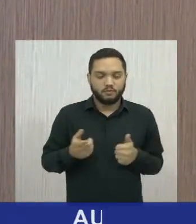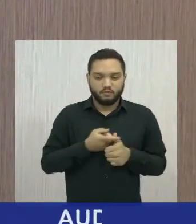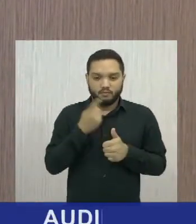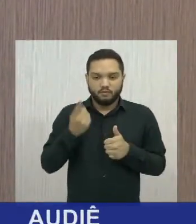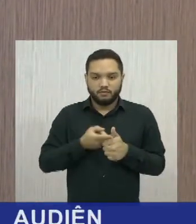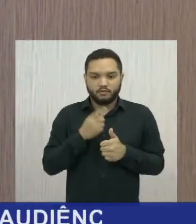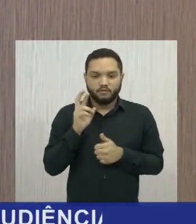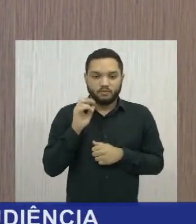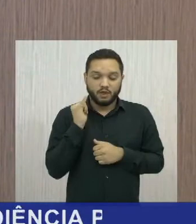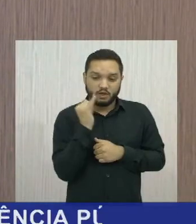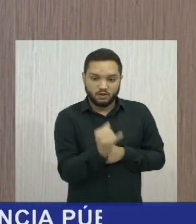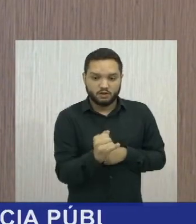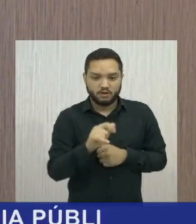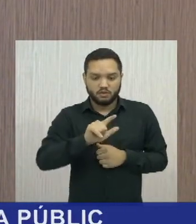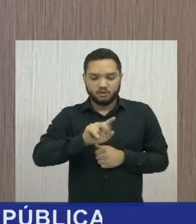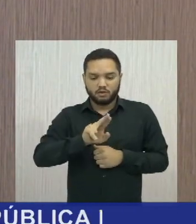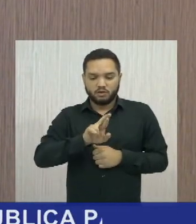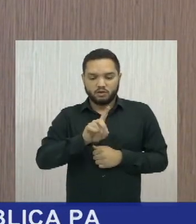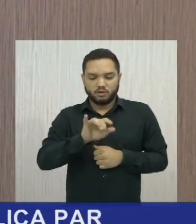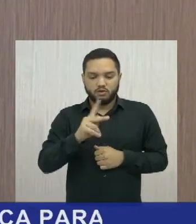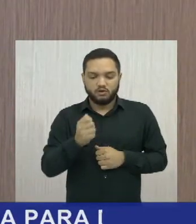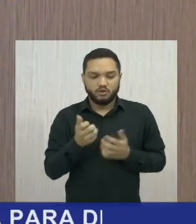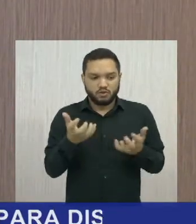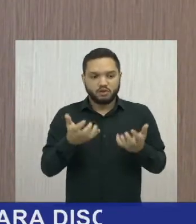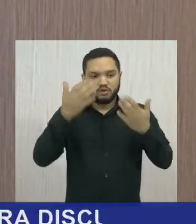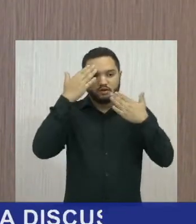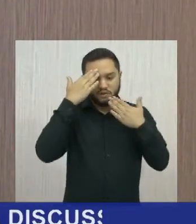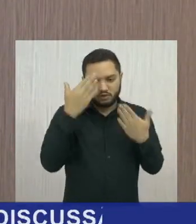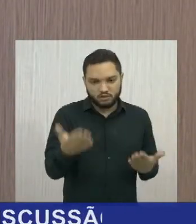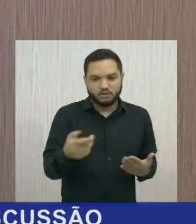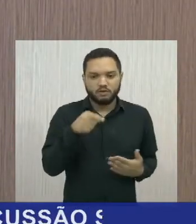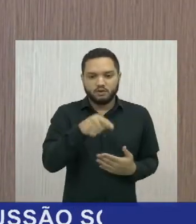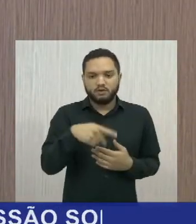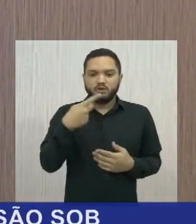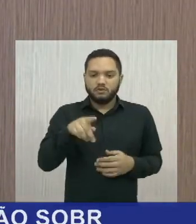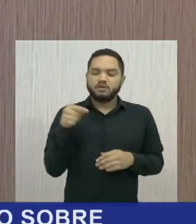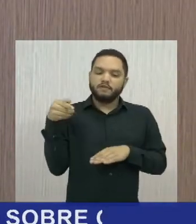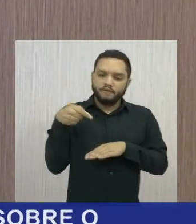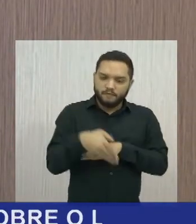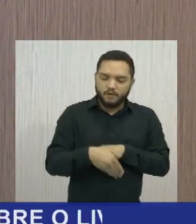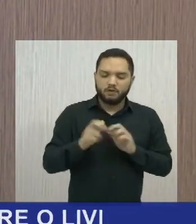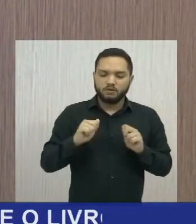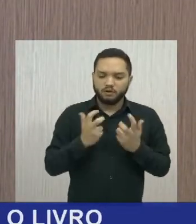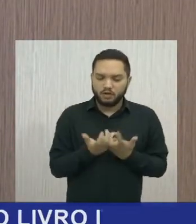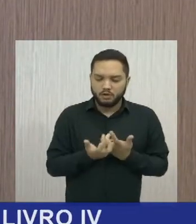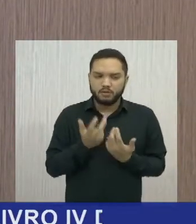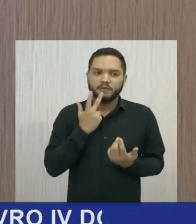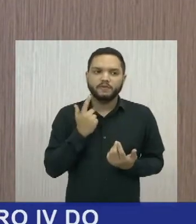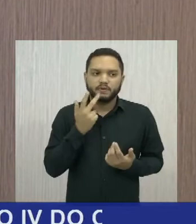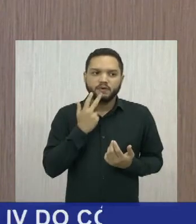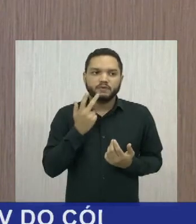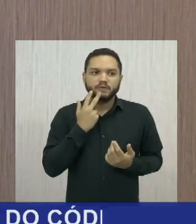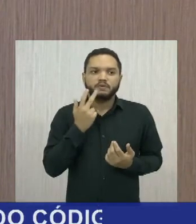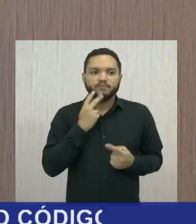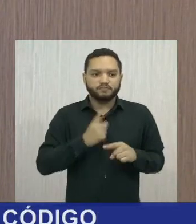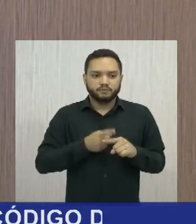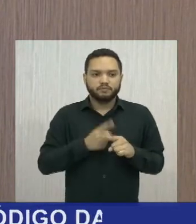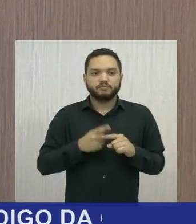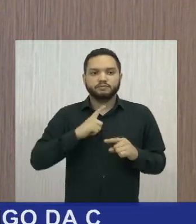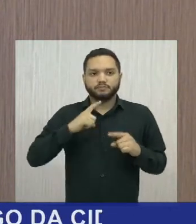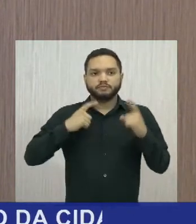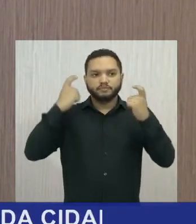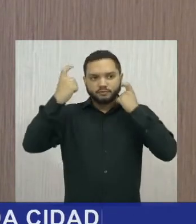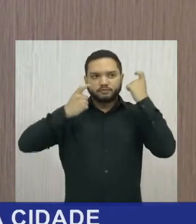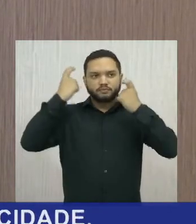Lourdinha, agradecer a tua cidadania, a tua vinda à Câmara Municipal, movida por essa